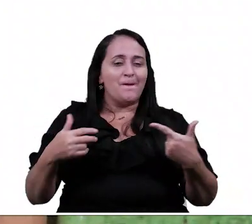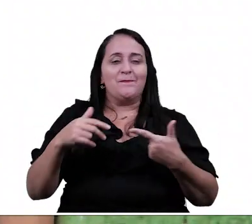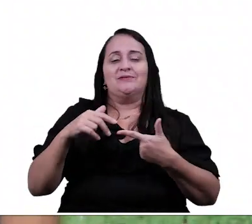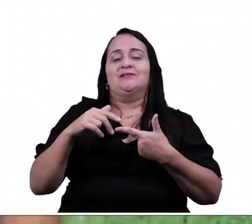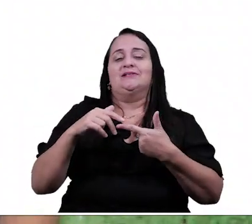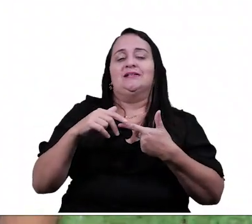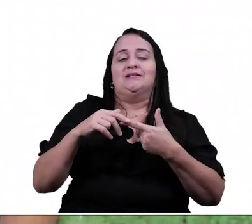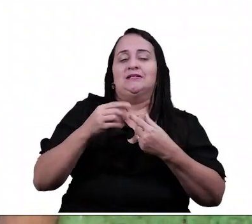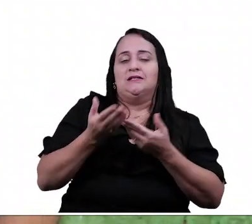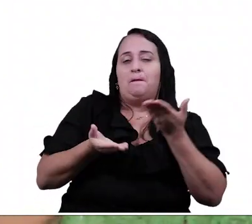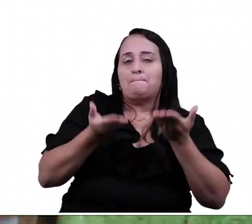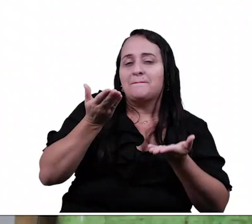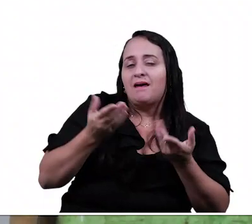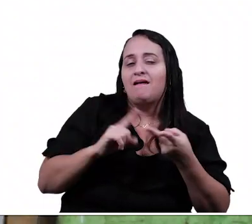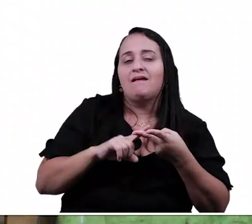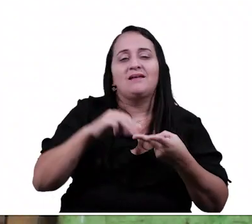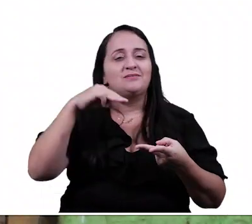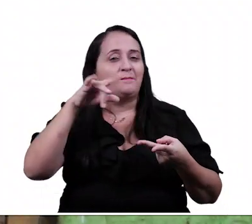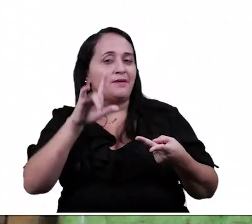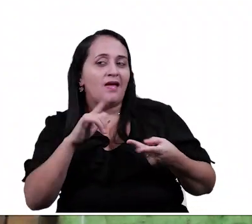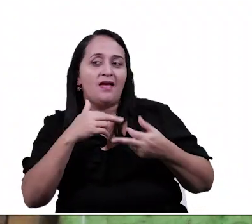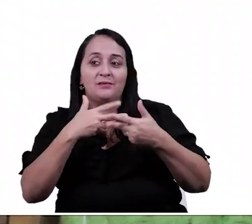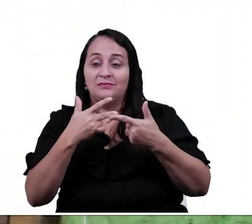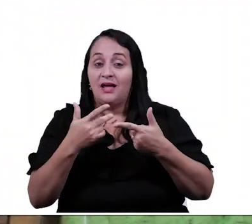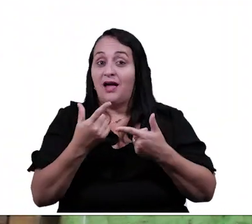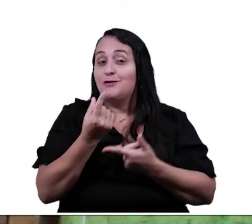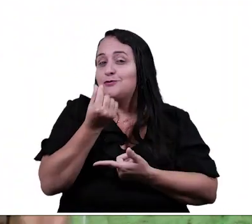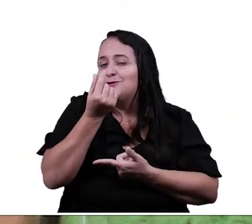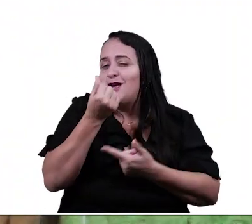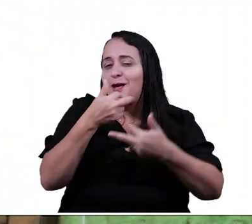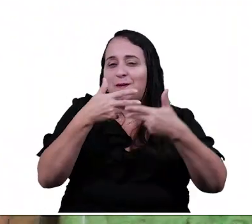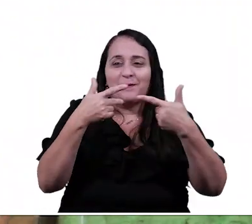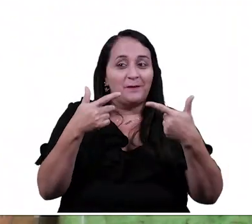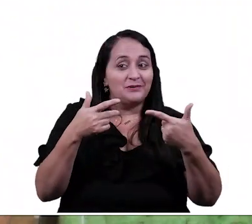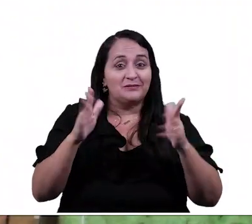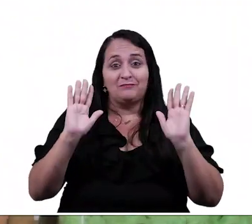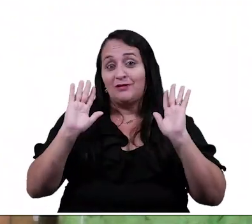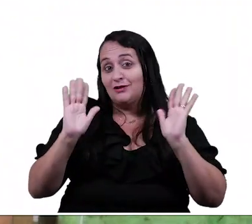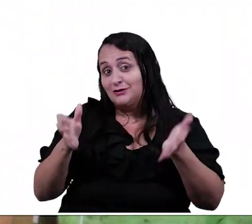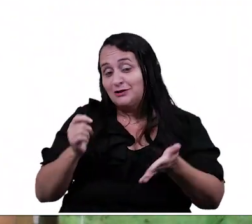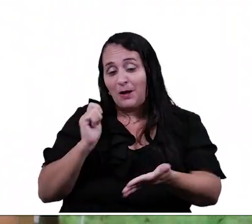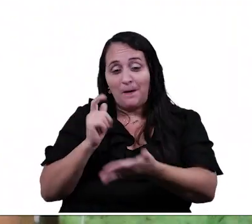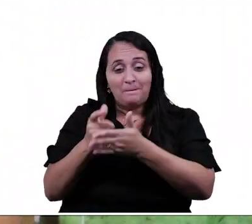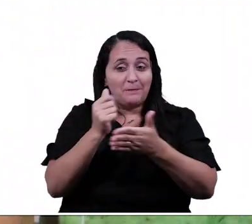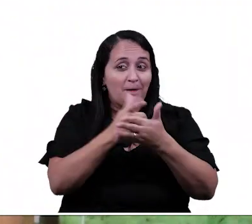sobre grandezas e medidas e... E sobre o nosso sistema monetário brasileiro. Agora que